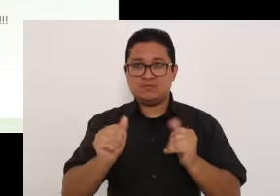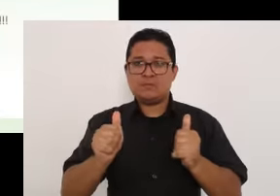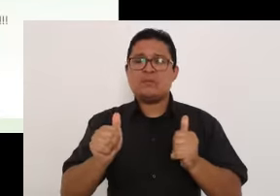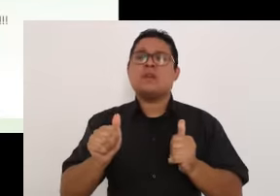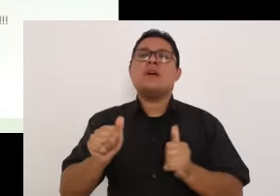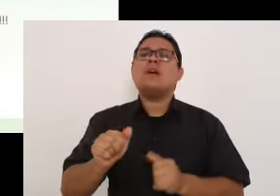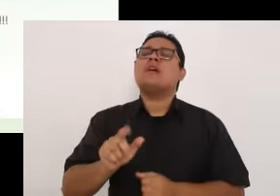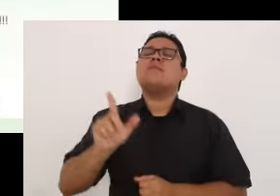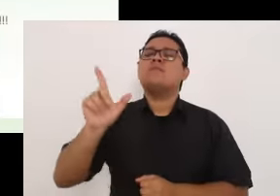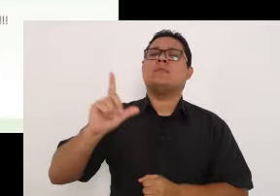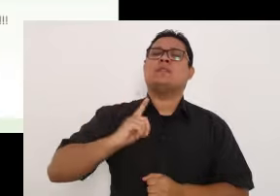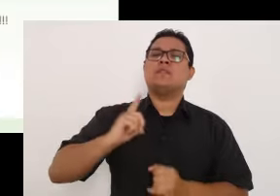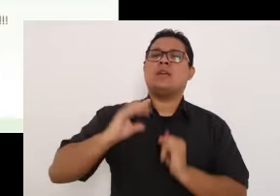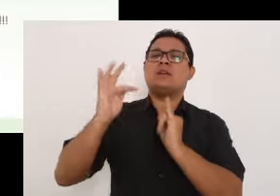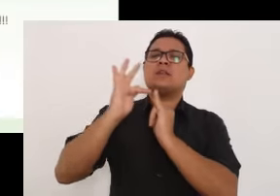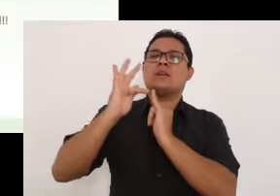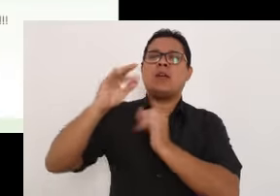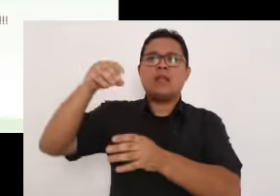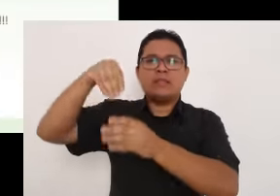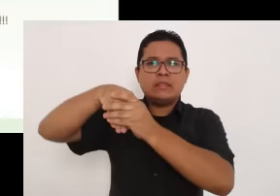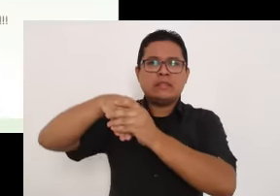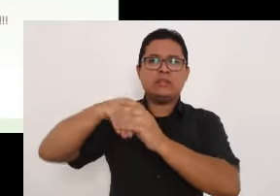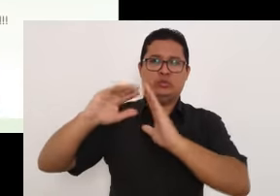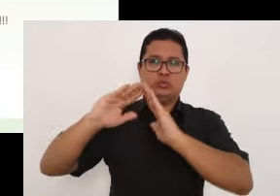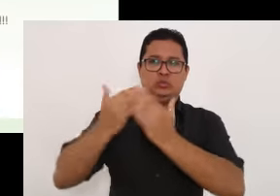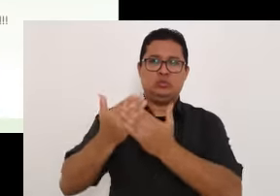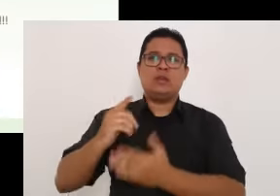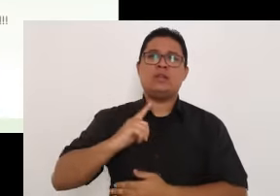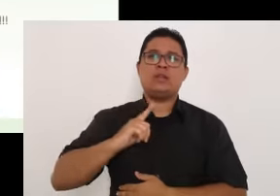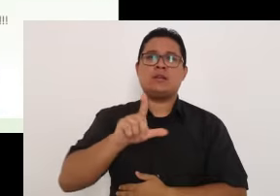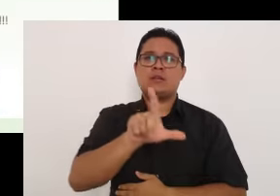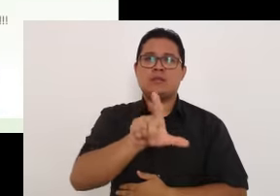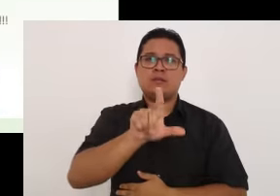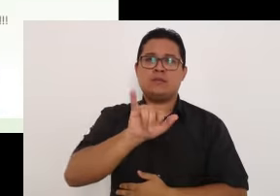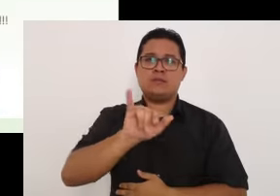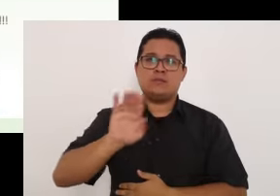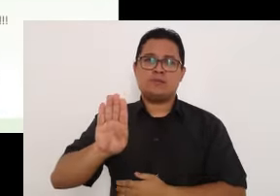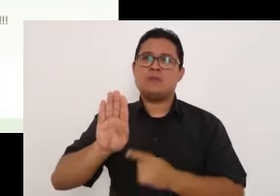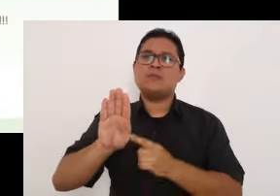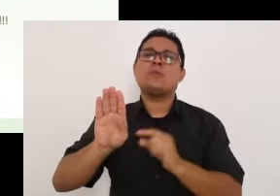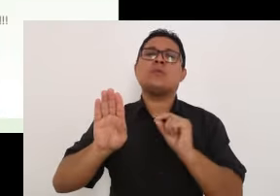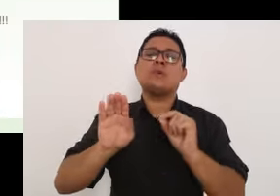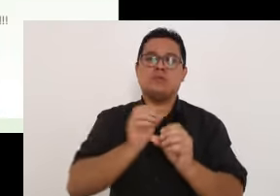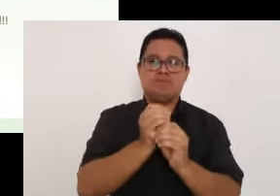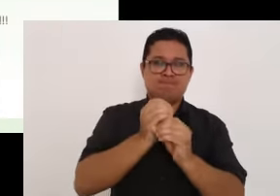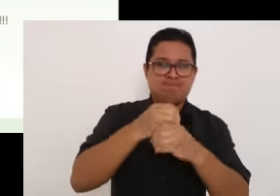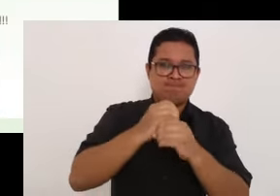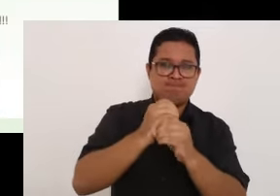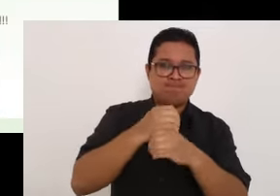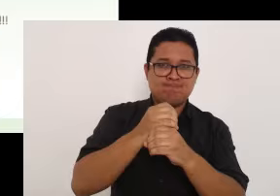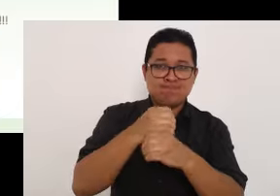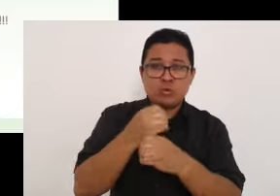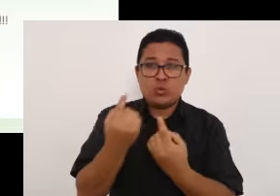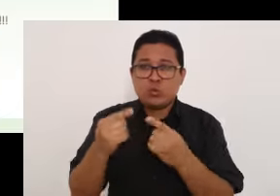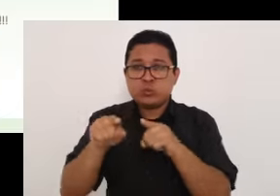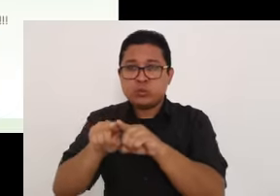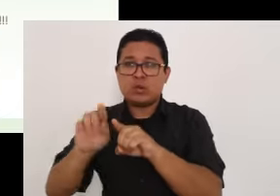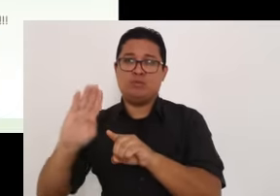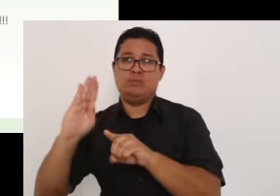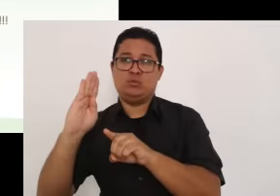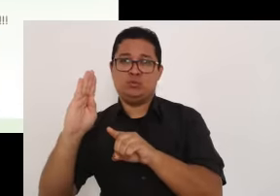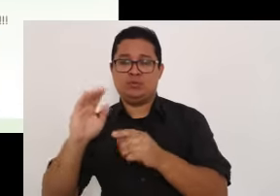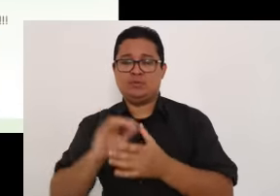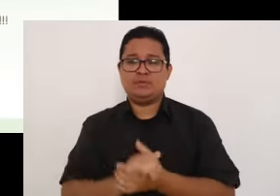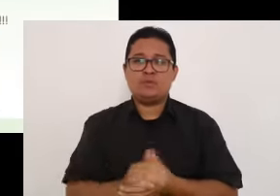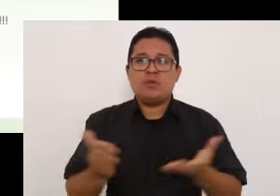LIB, o Laboratório Integrado de Biologia, que vai tentar conversar um pouquinho aí com vocês sobre os